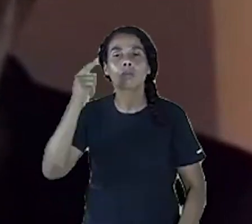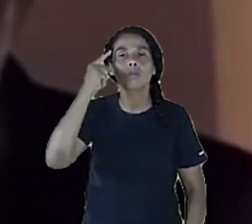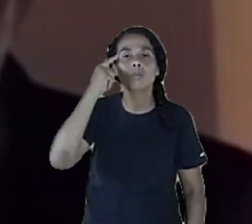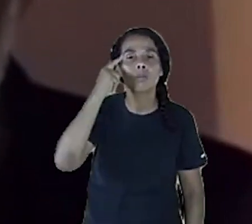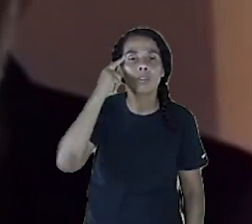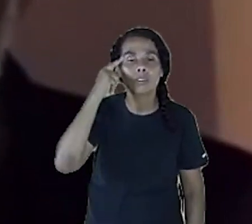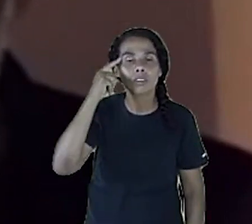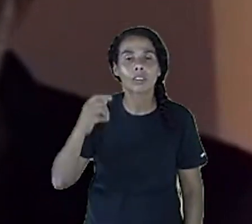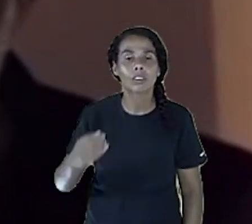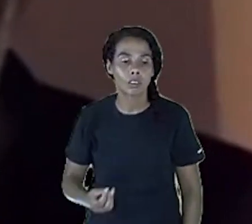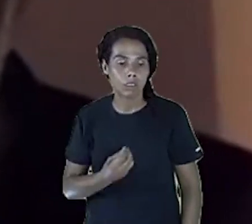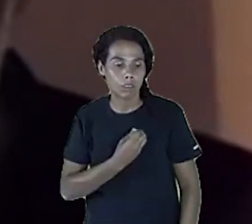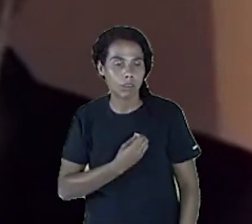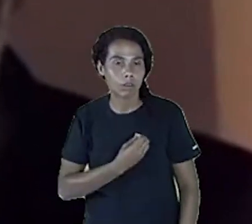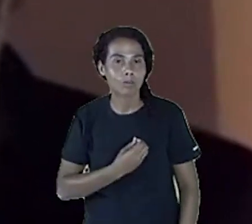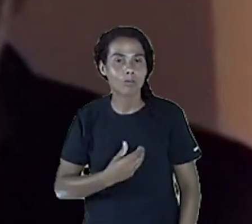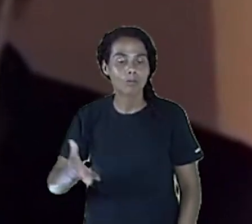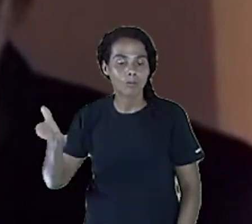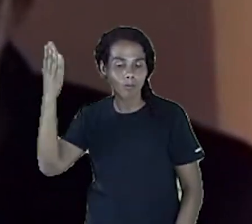se colocando para mim,